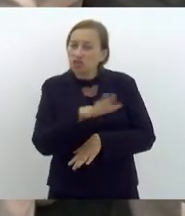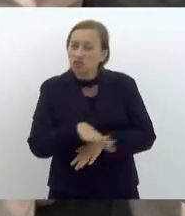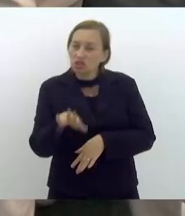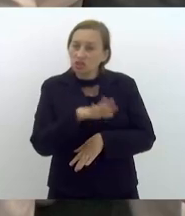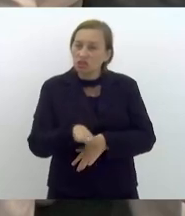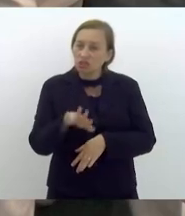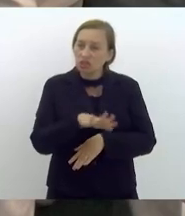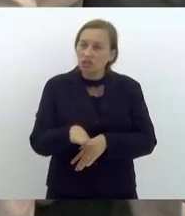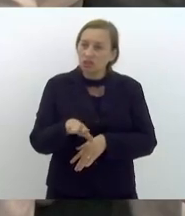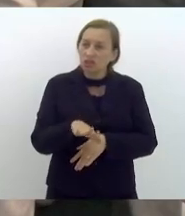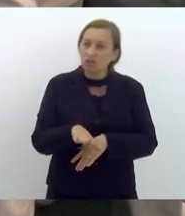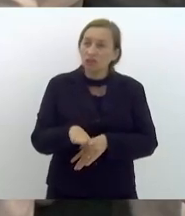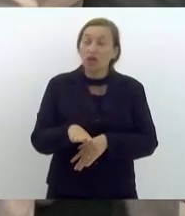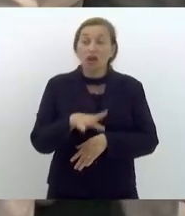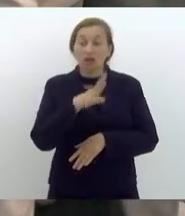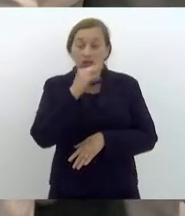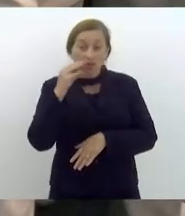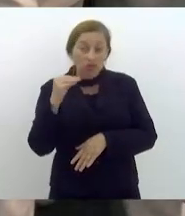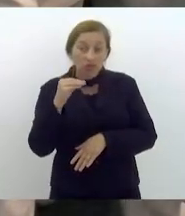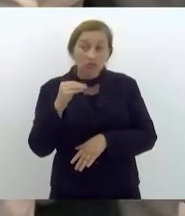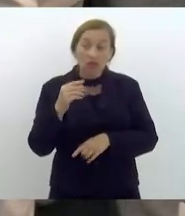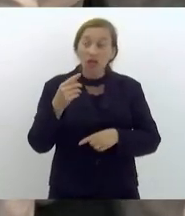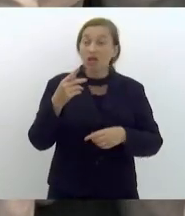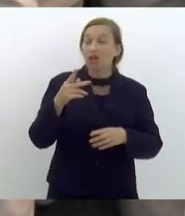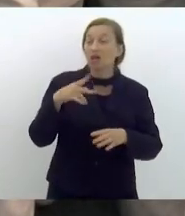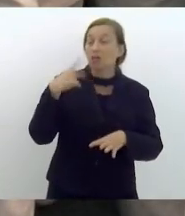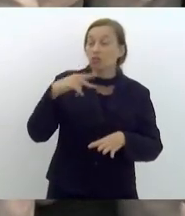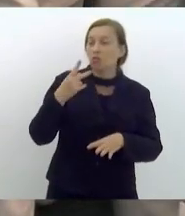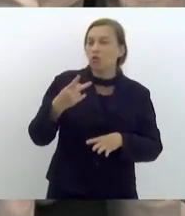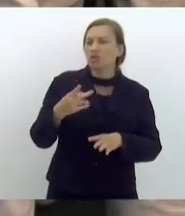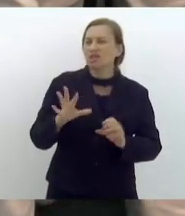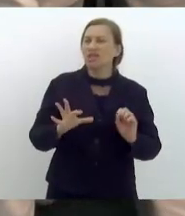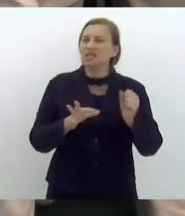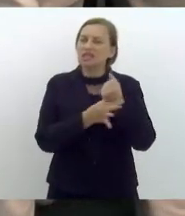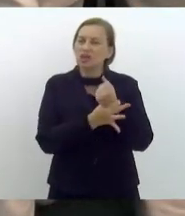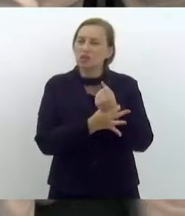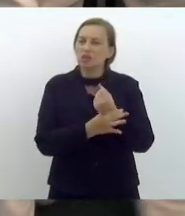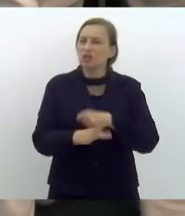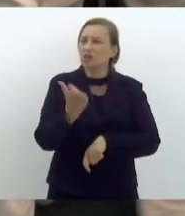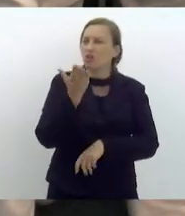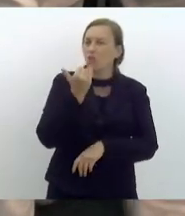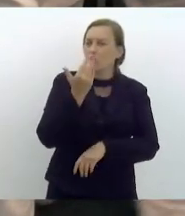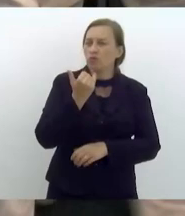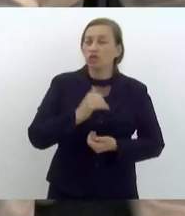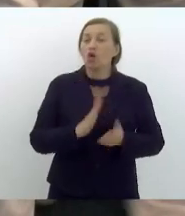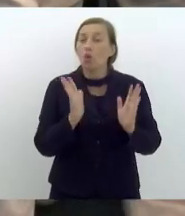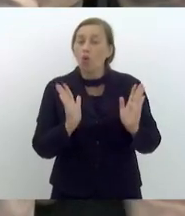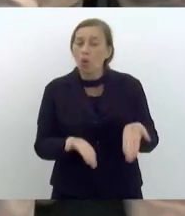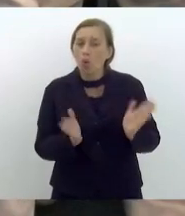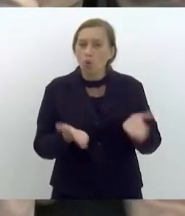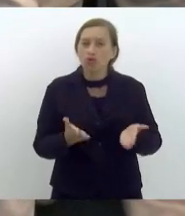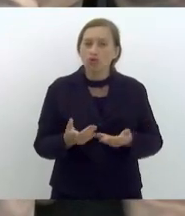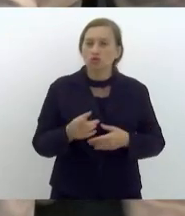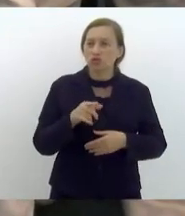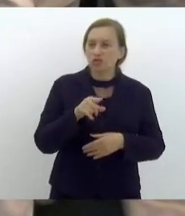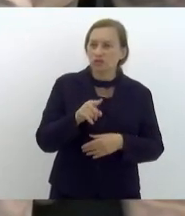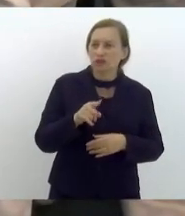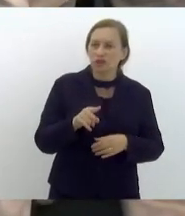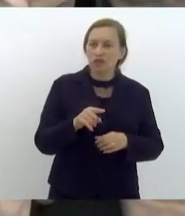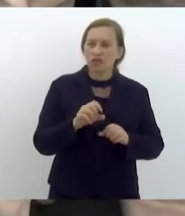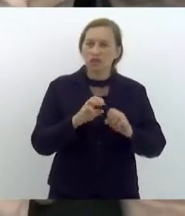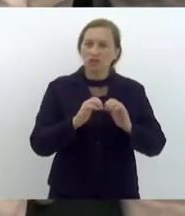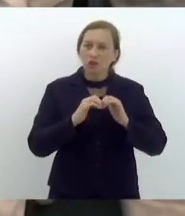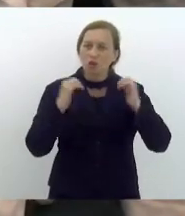e para os nossos adolescentes é política de segurança alimentar e nutricional hoje quando você faz uma conferência